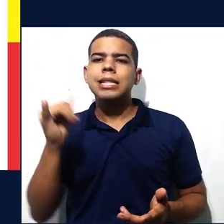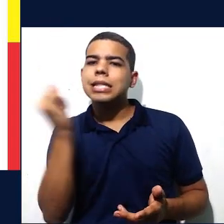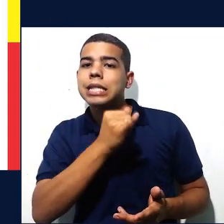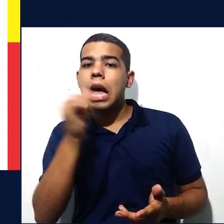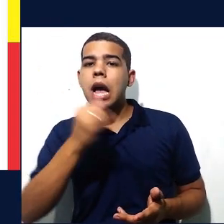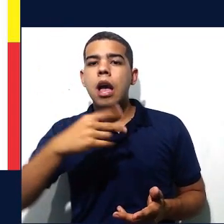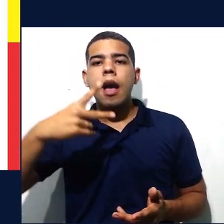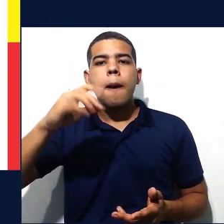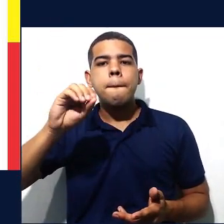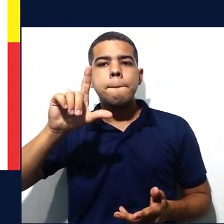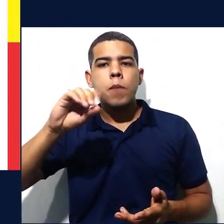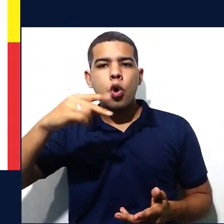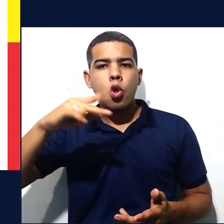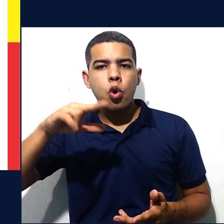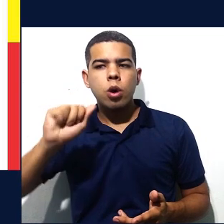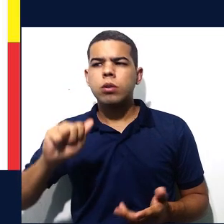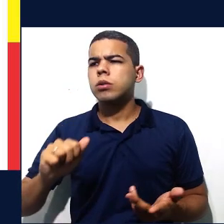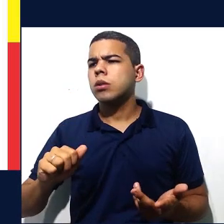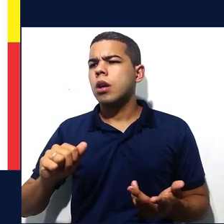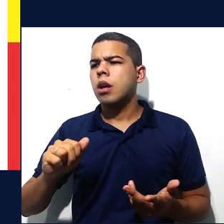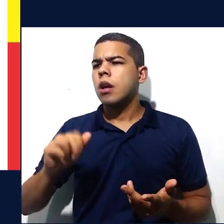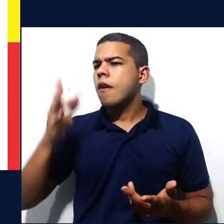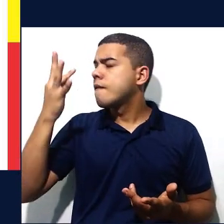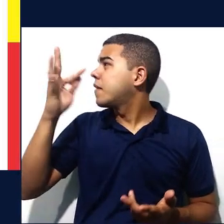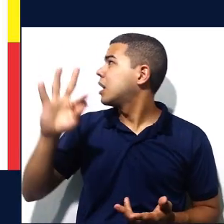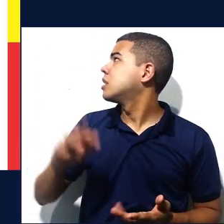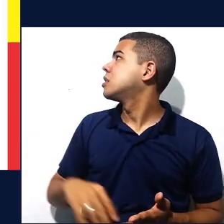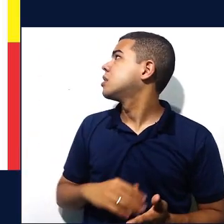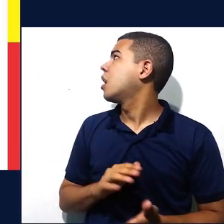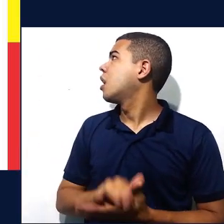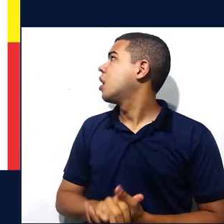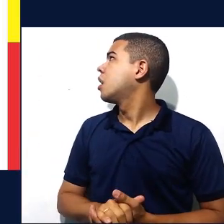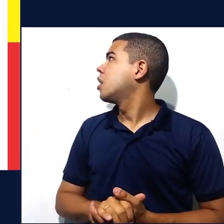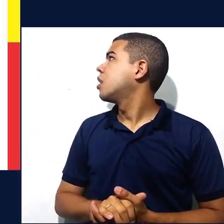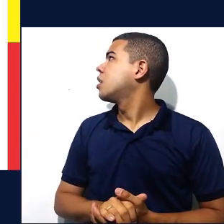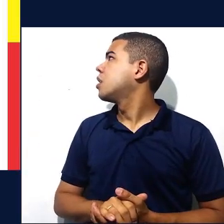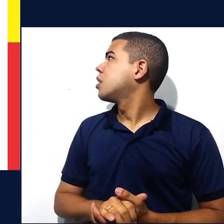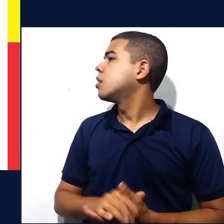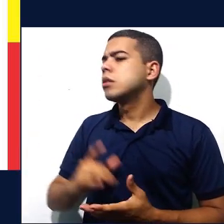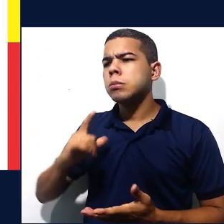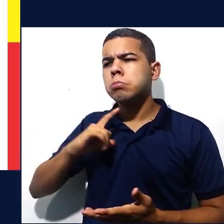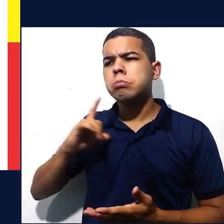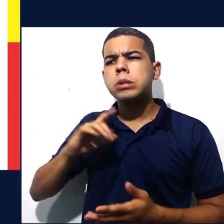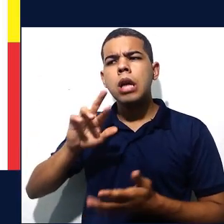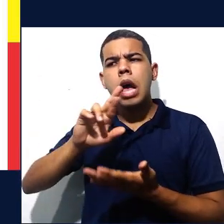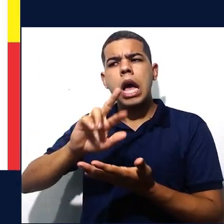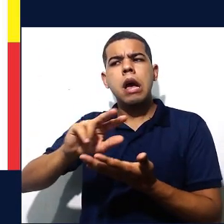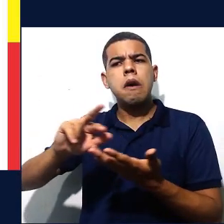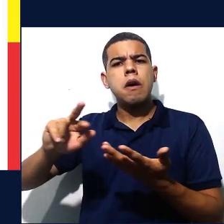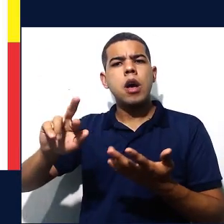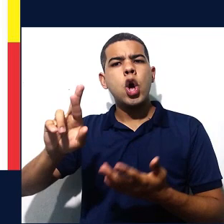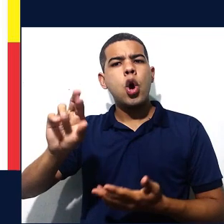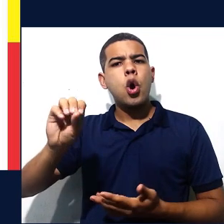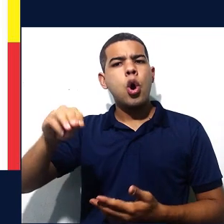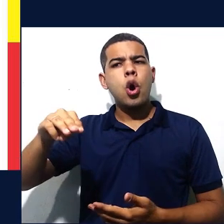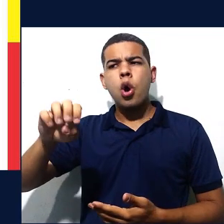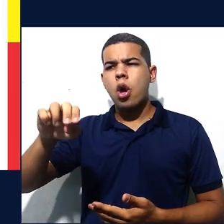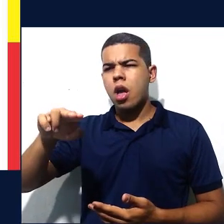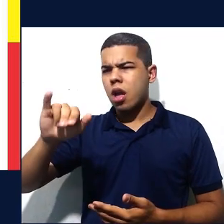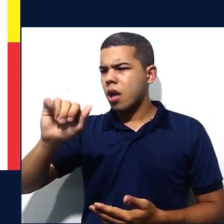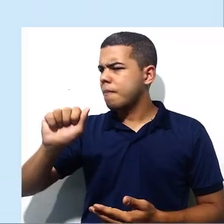França, Austrália, Espanha, Países Baixos, a República Tcheca, a Romênia. O que é